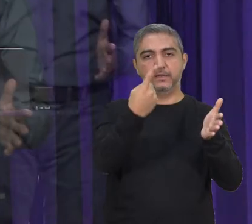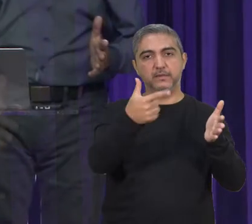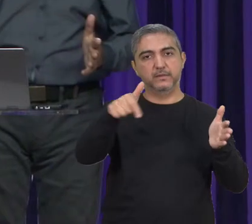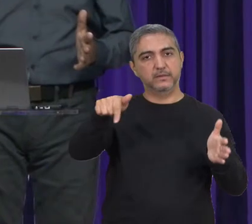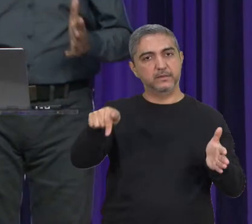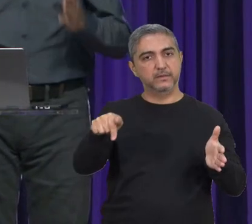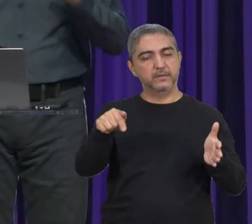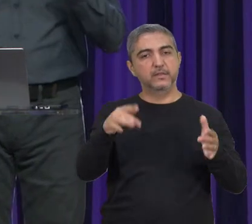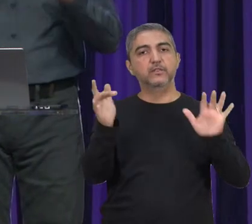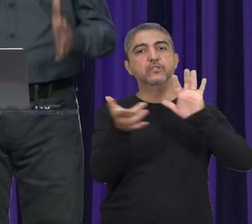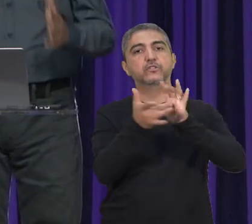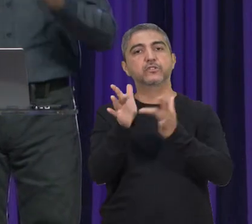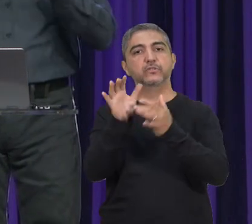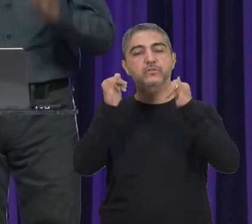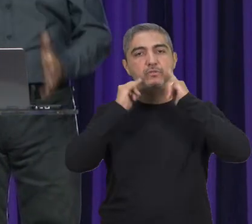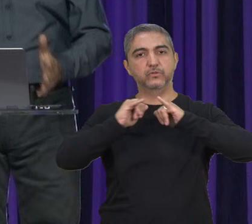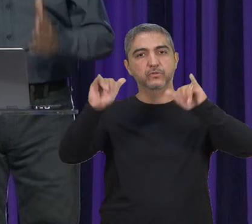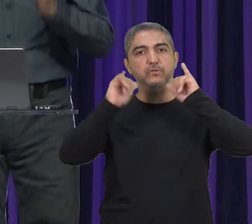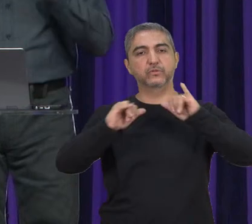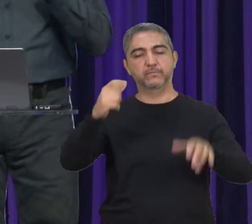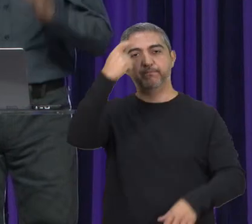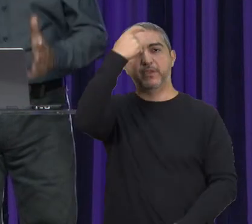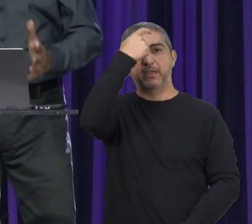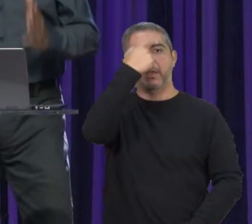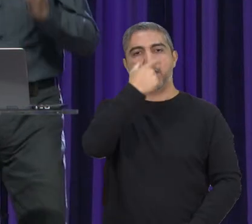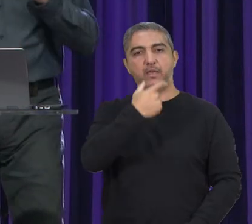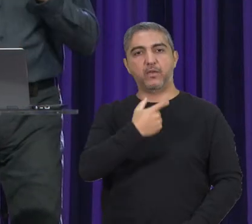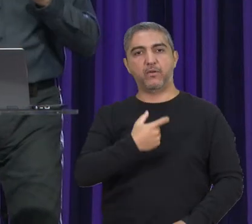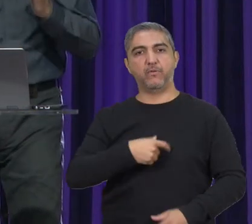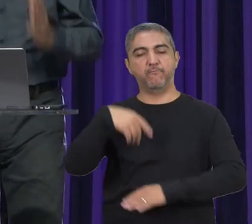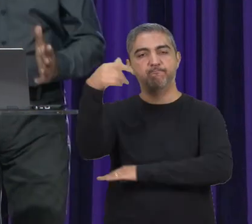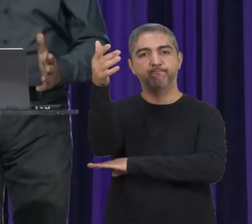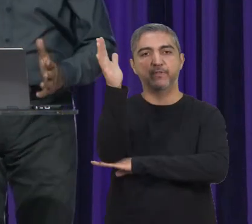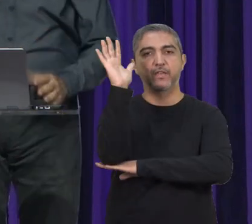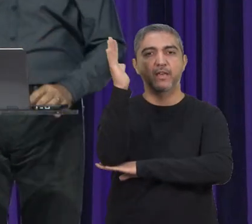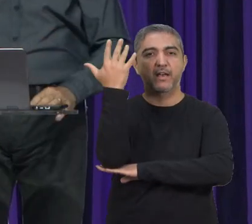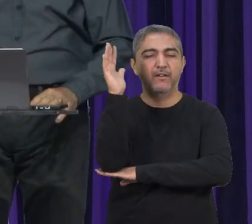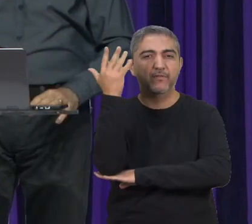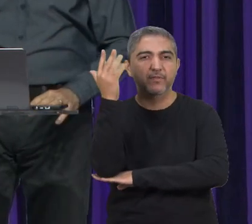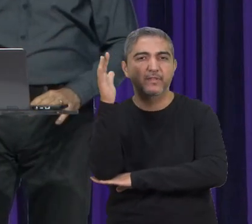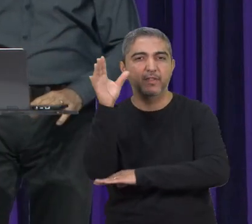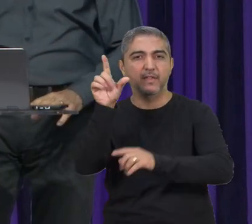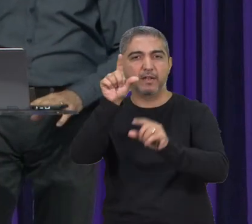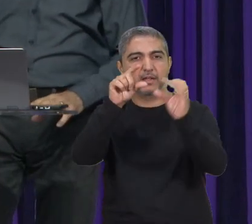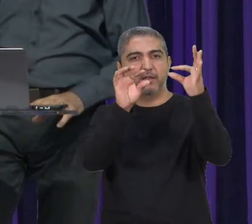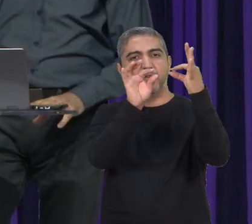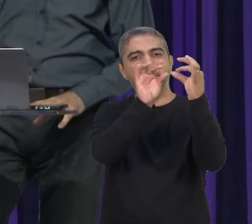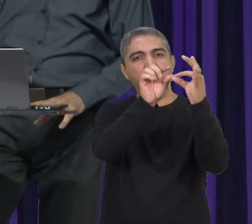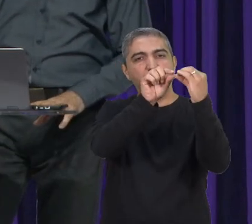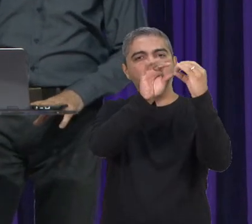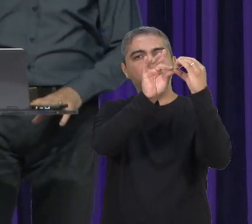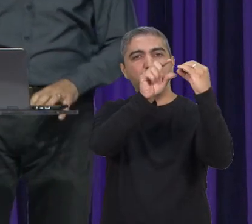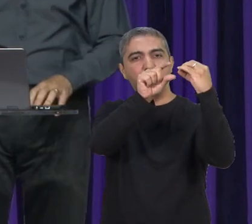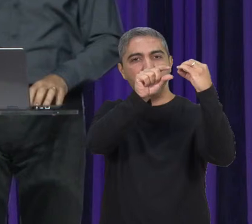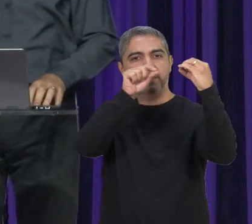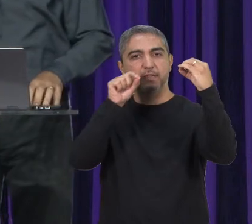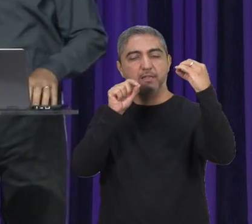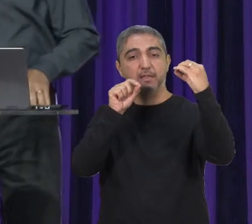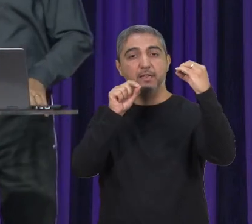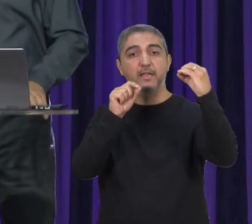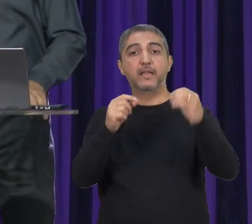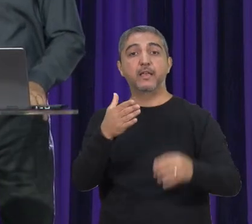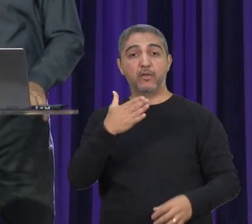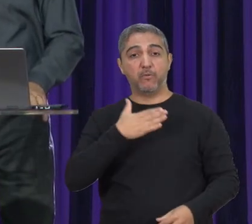diz: eu sou a videira verdadeira e o meu Pai é